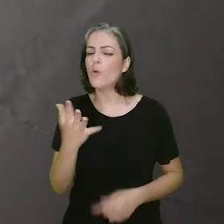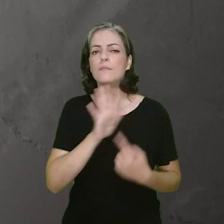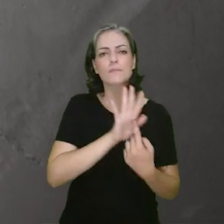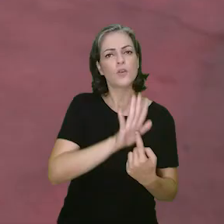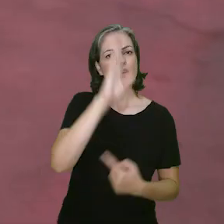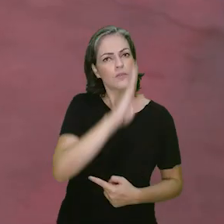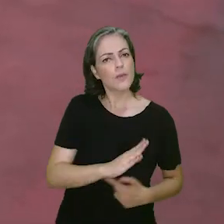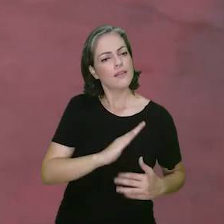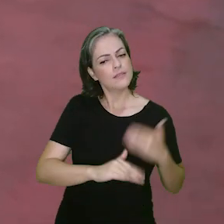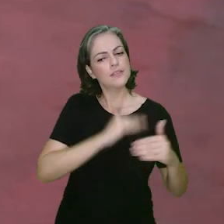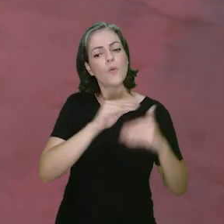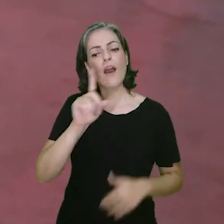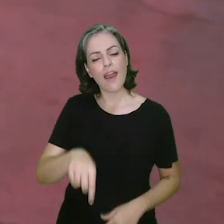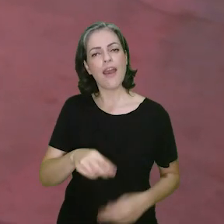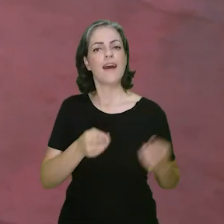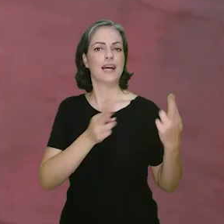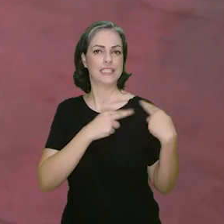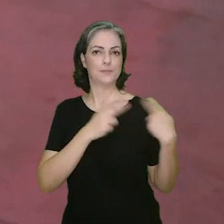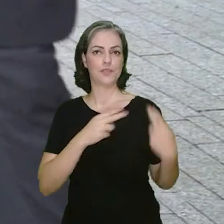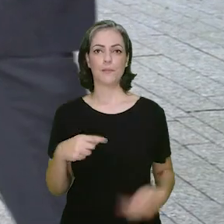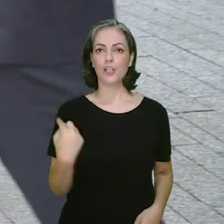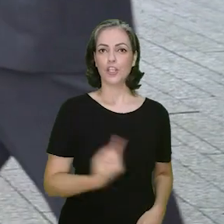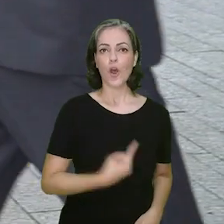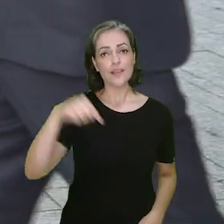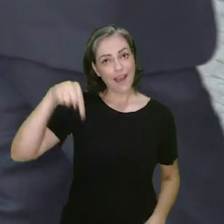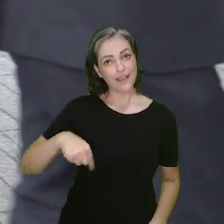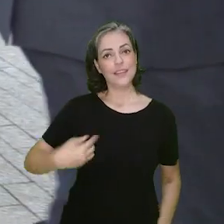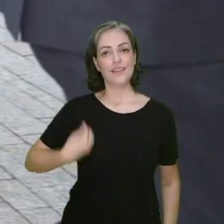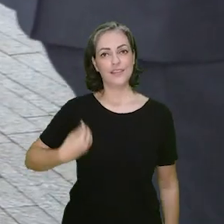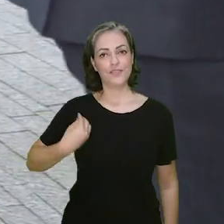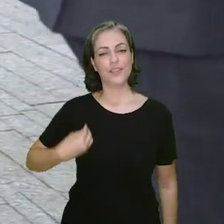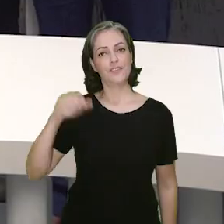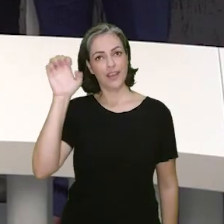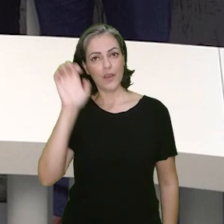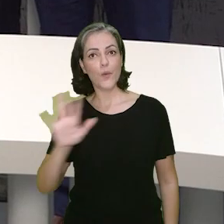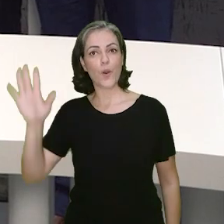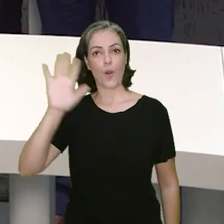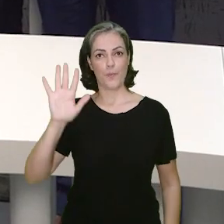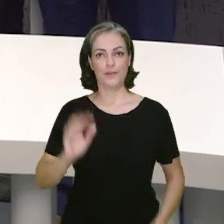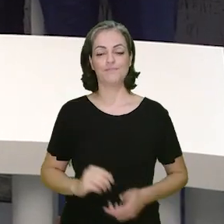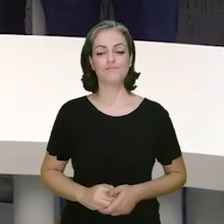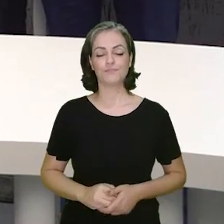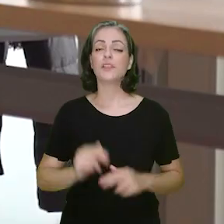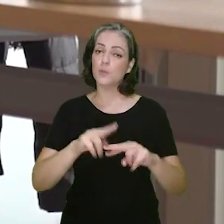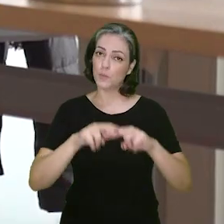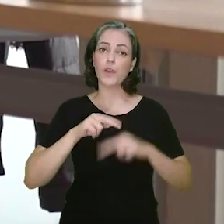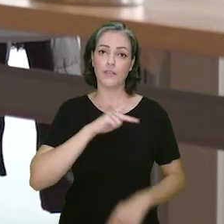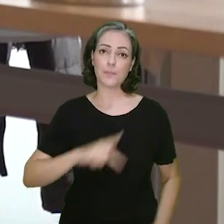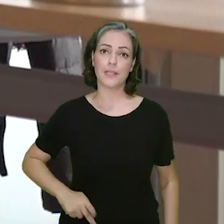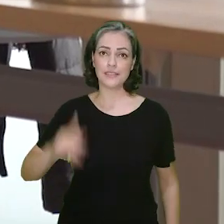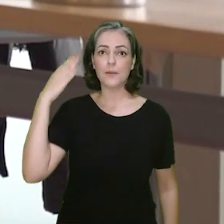é a missão que nós estamos imbuídos aqui na Europa, por orientação do nosso presidente